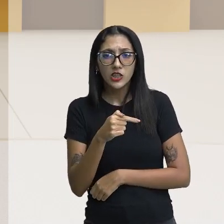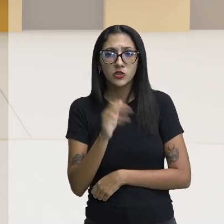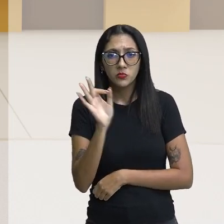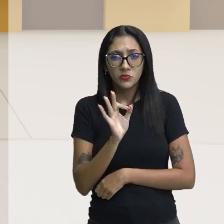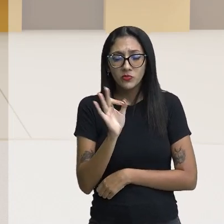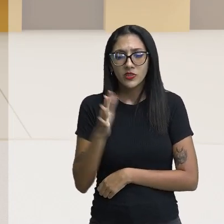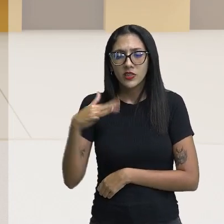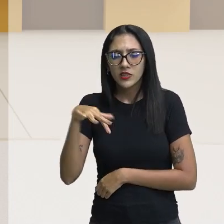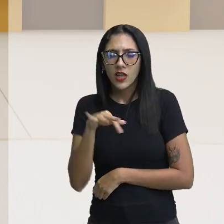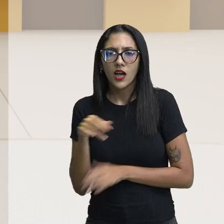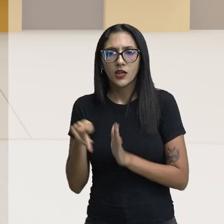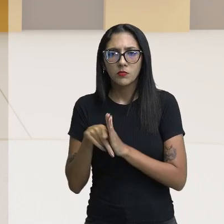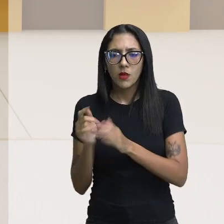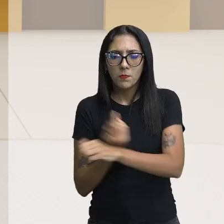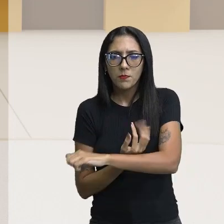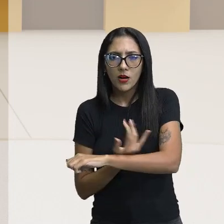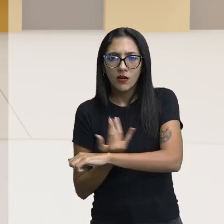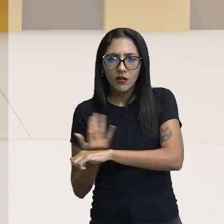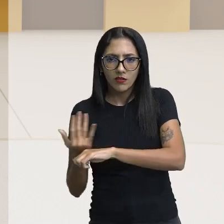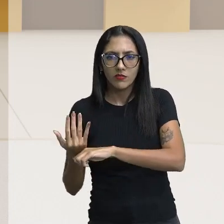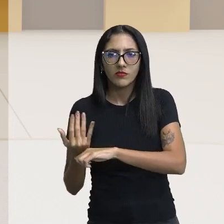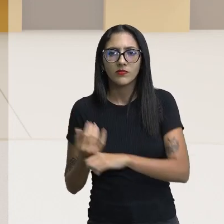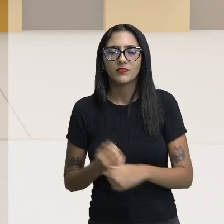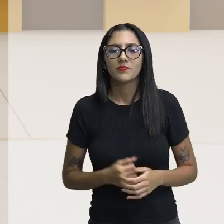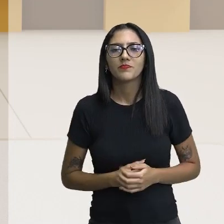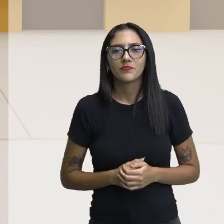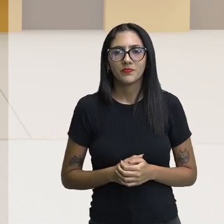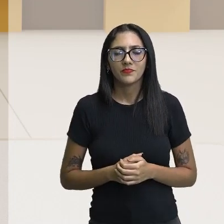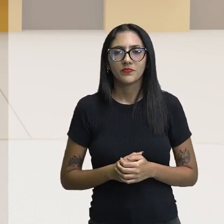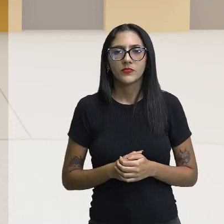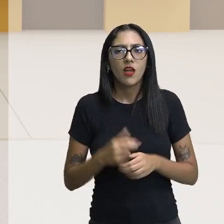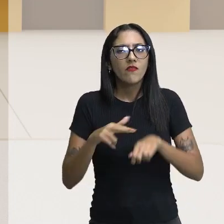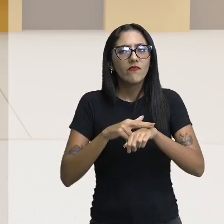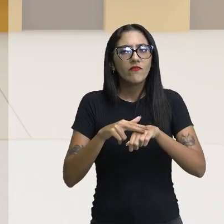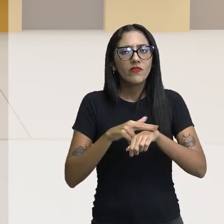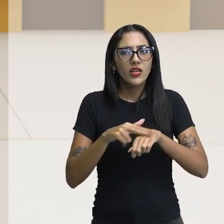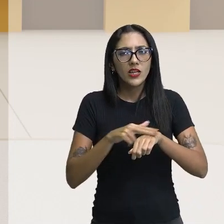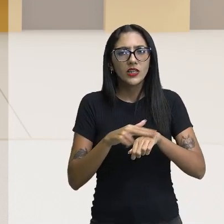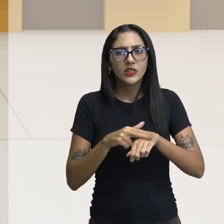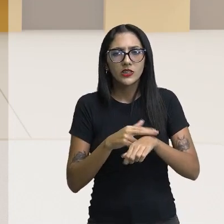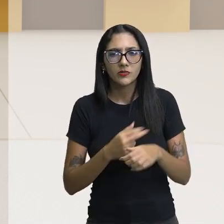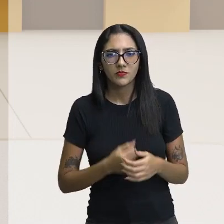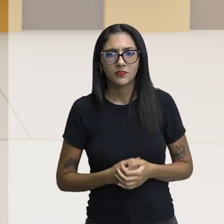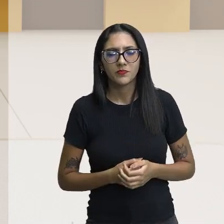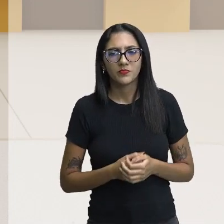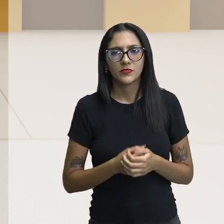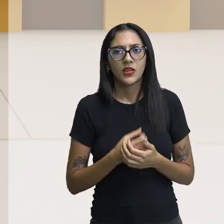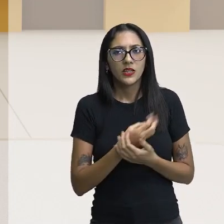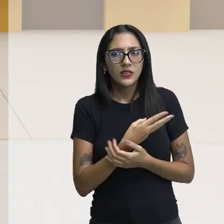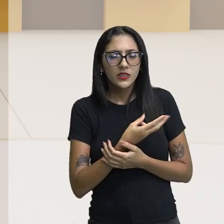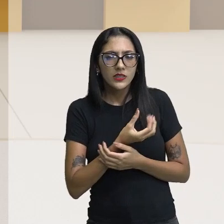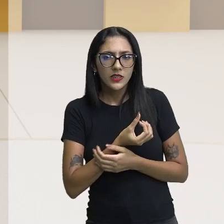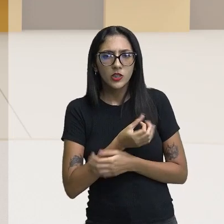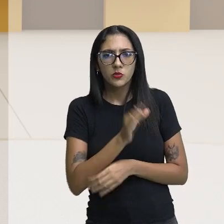pastagens. Continuando aqui na parte verde, 16% são ecossistemas